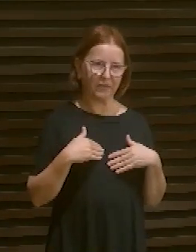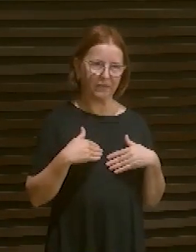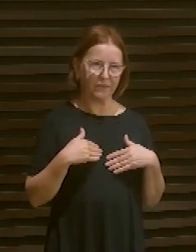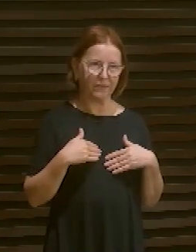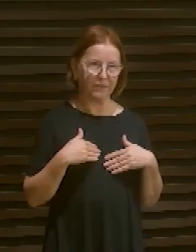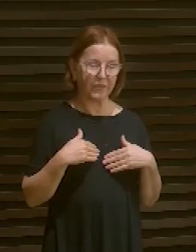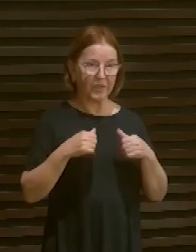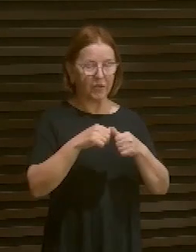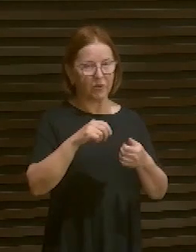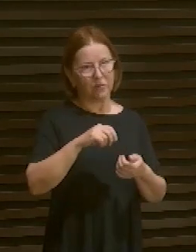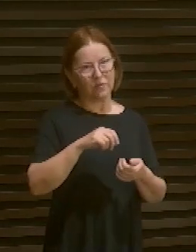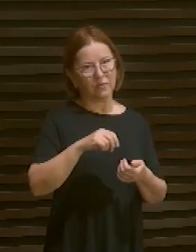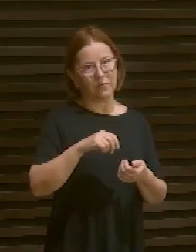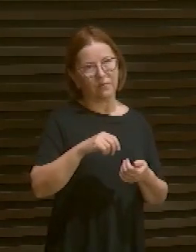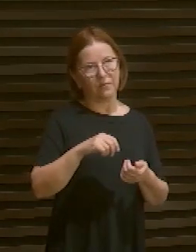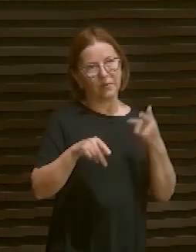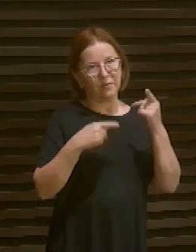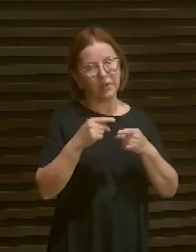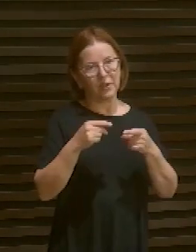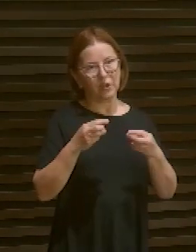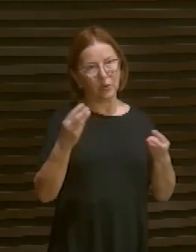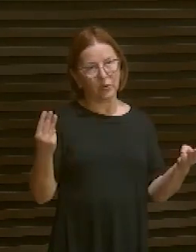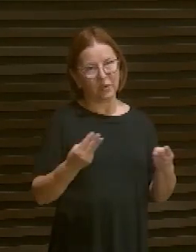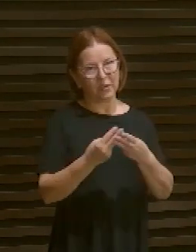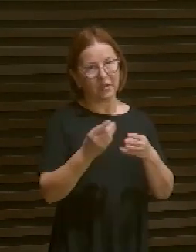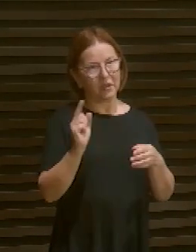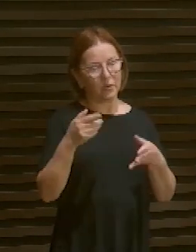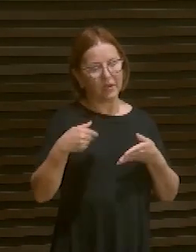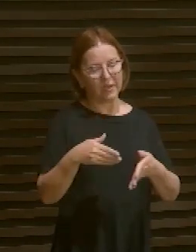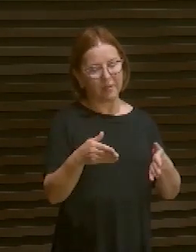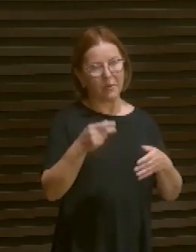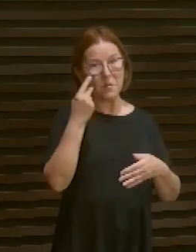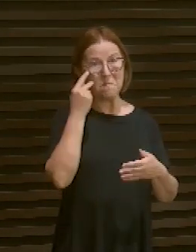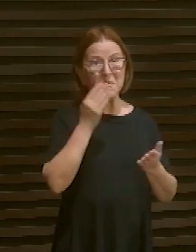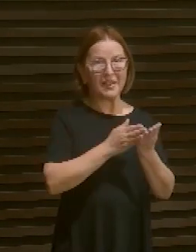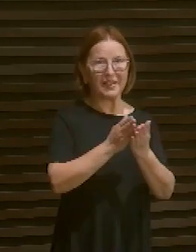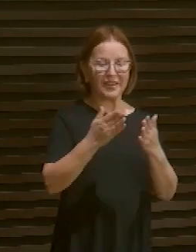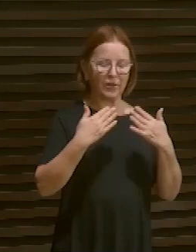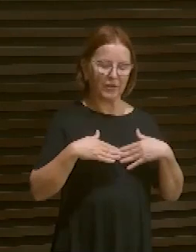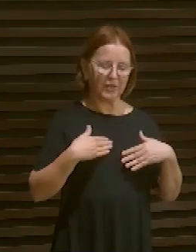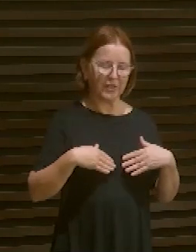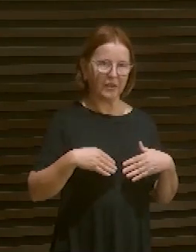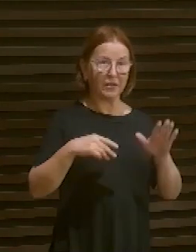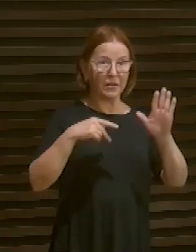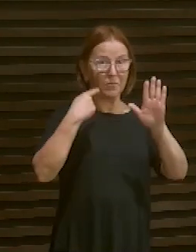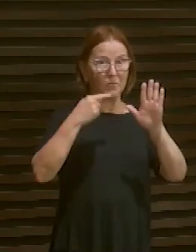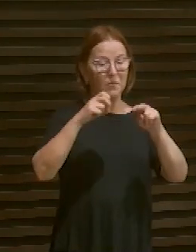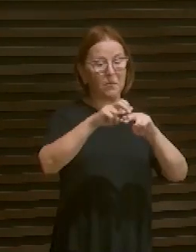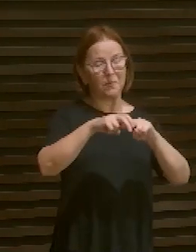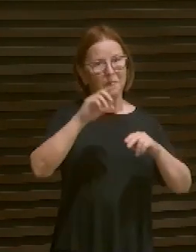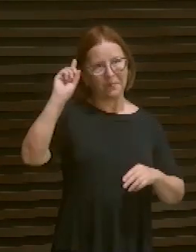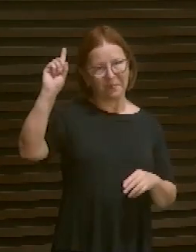dizer que o judaísmo não é o caminho para entrar no descanso prometido por Deus.